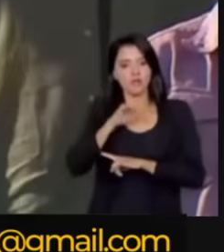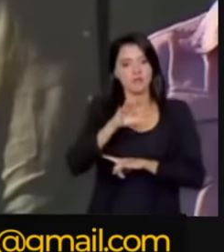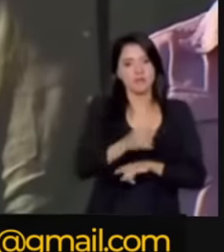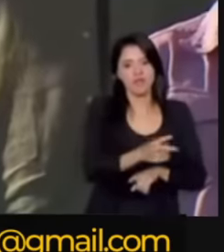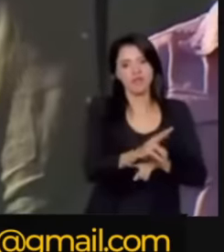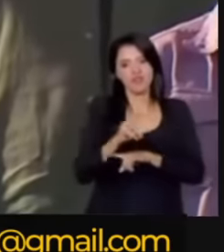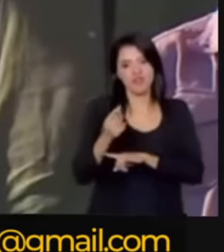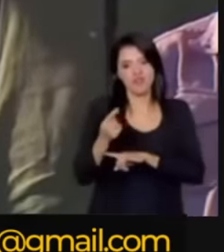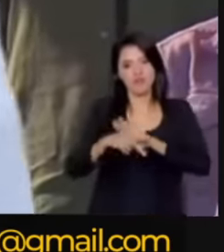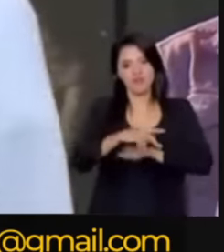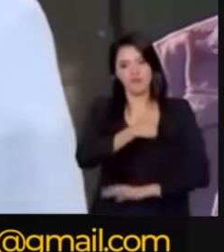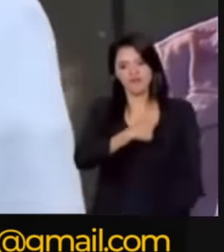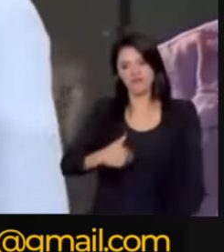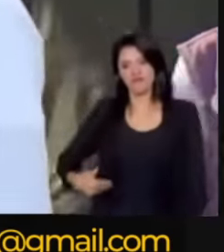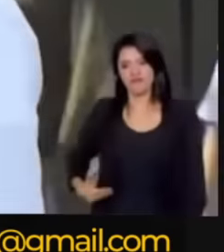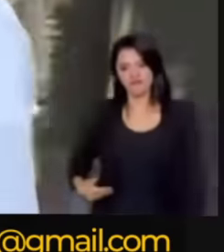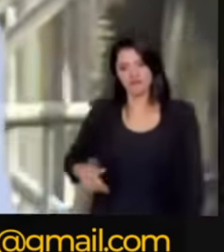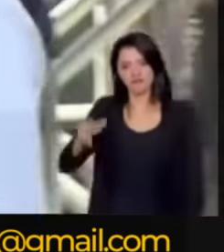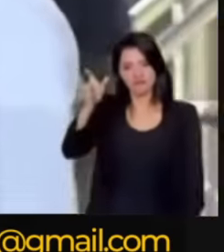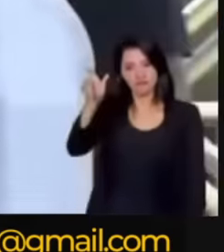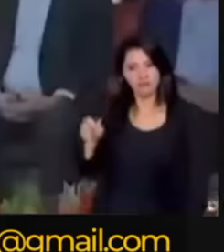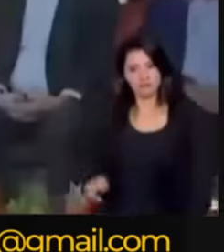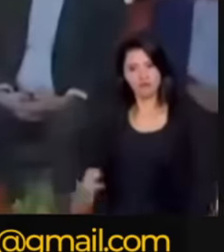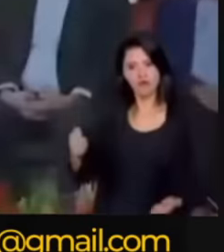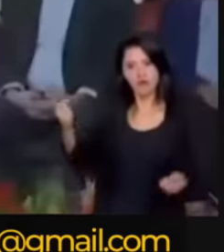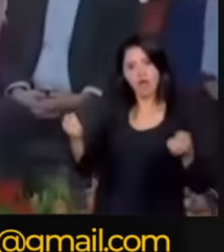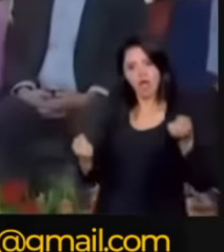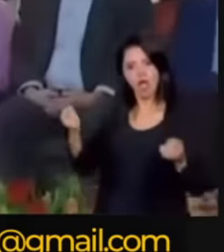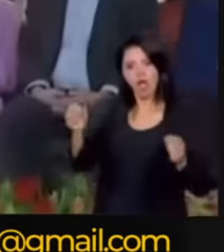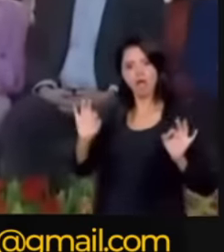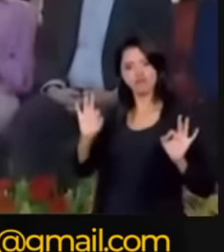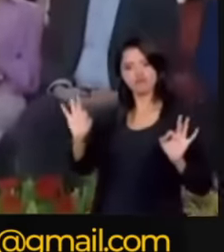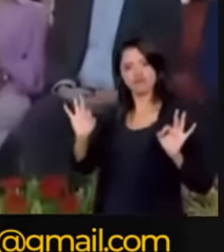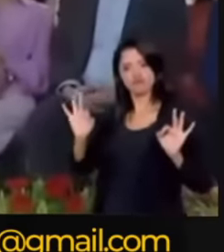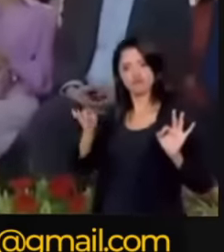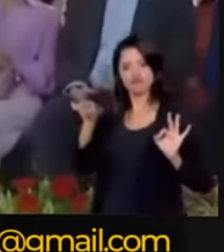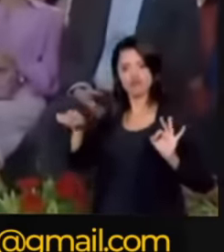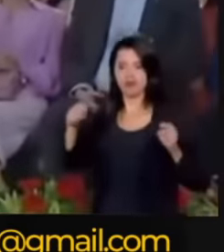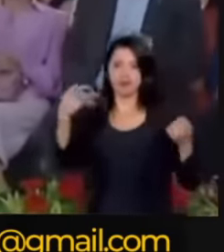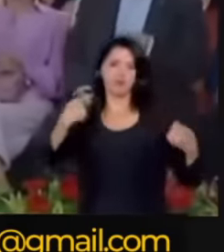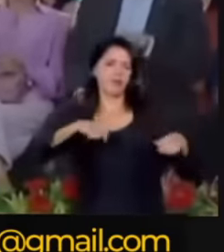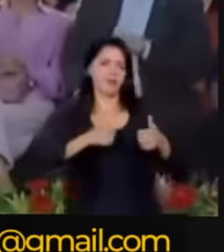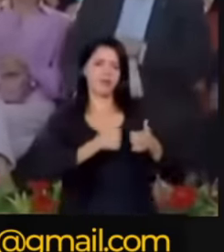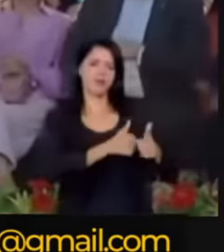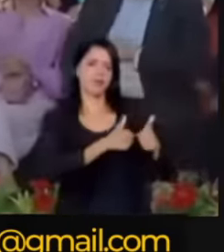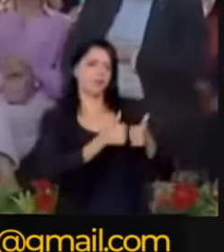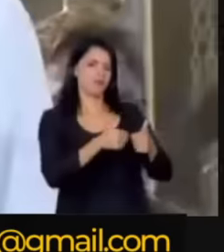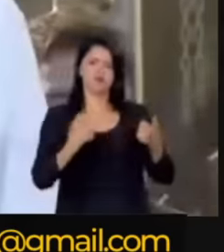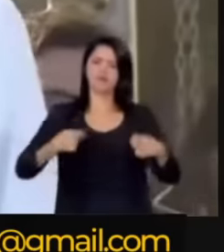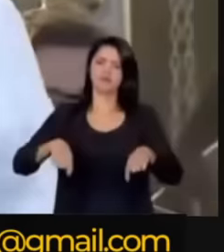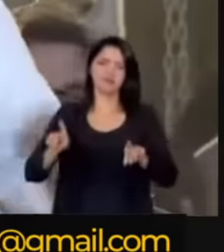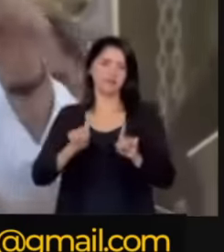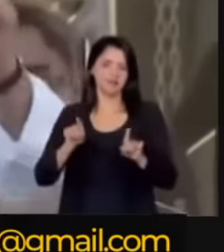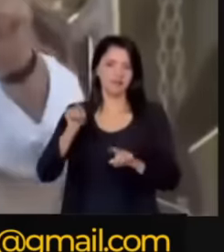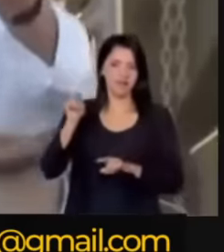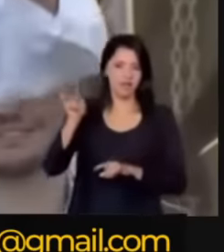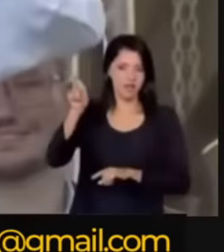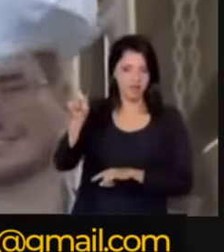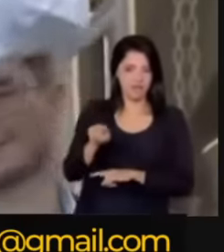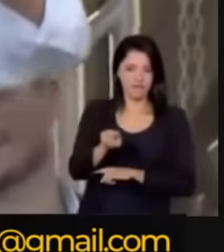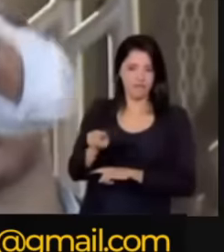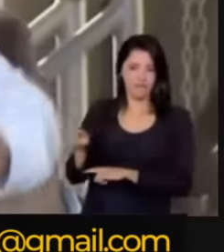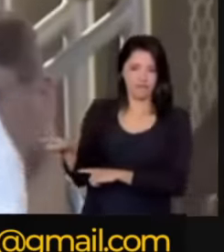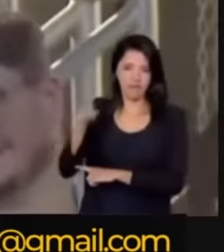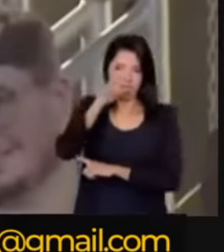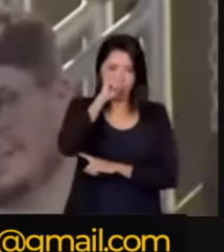lá um cara que tem carrão chique não precisa de transporte coletivo mas são eles os